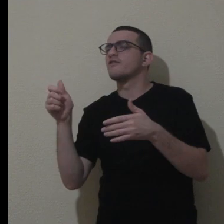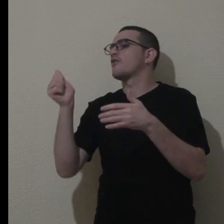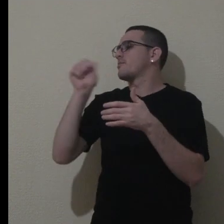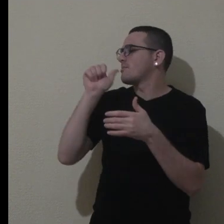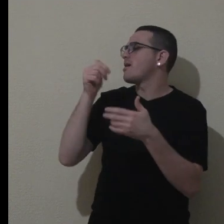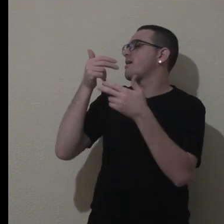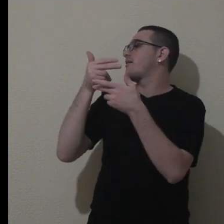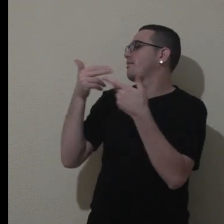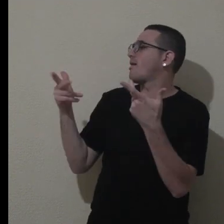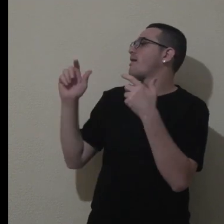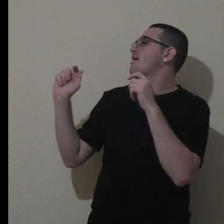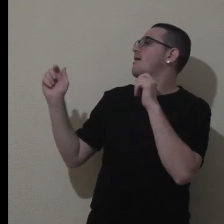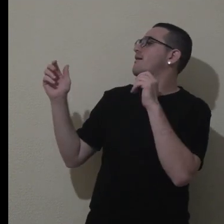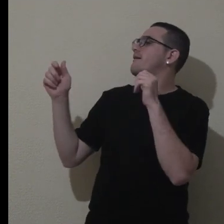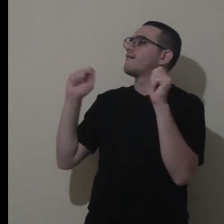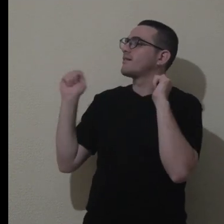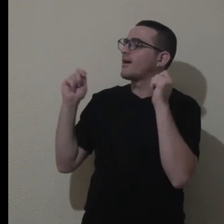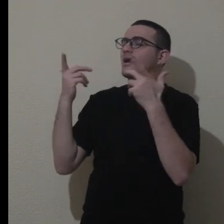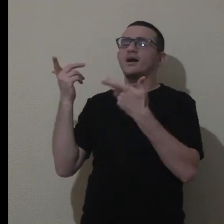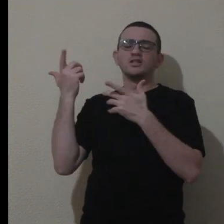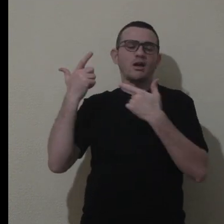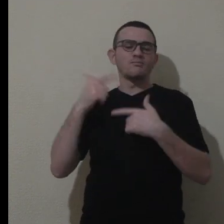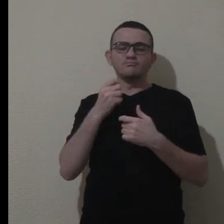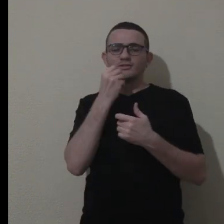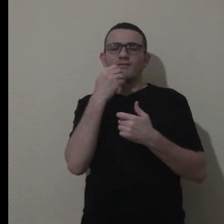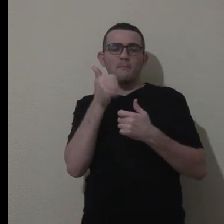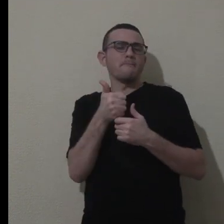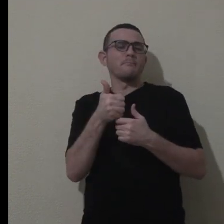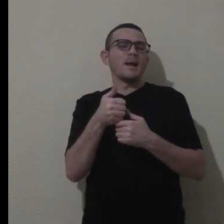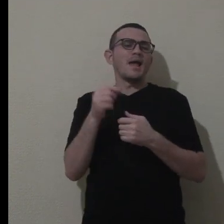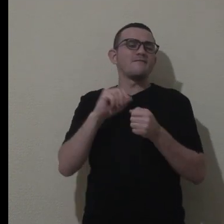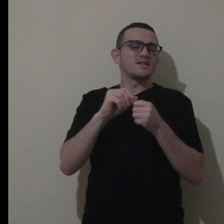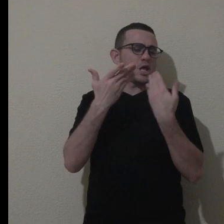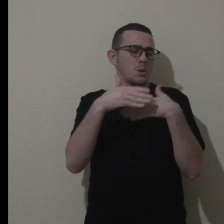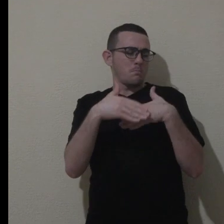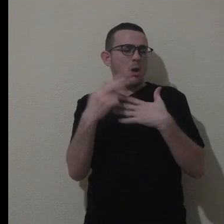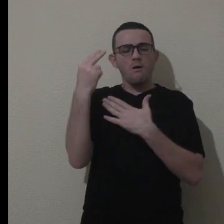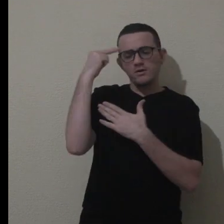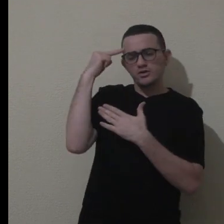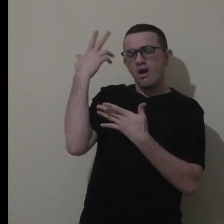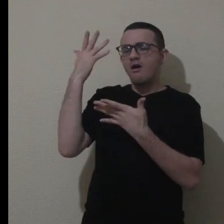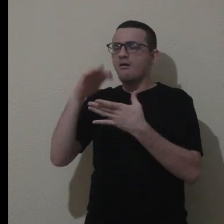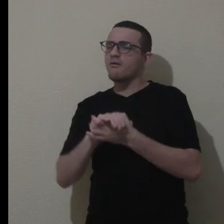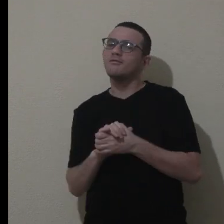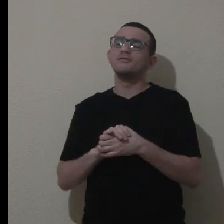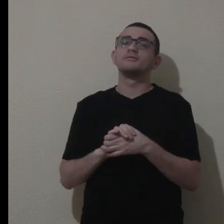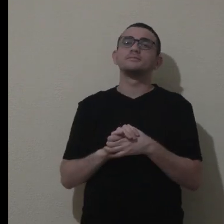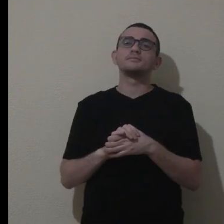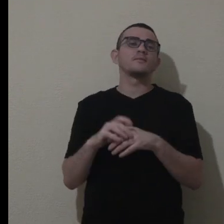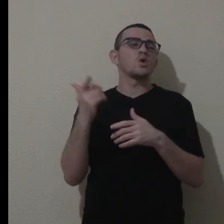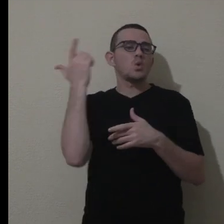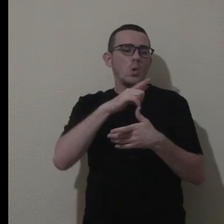que seja, tomou algumas, e o dia seguinte o cara estava inteirão lá, tal, fazendo a prova de neurologia, né,